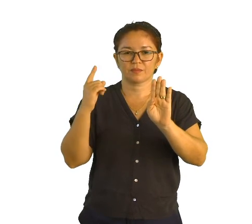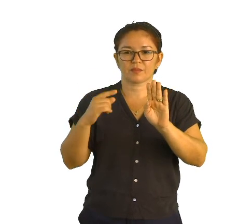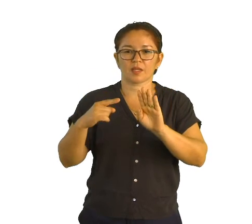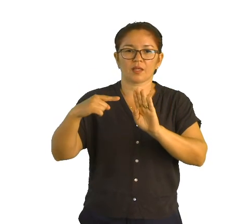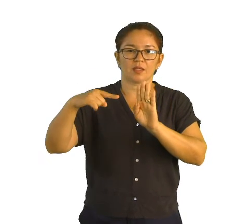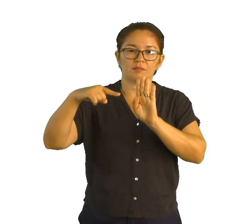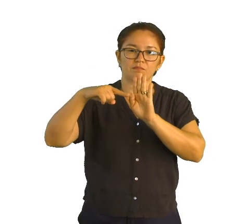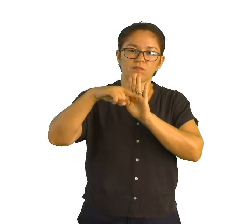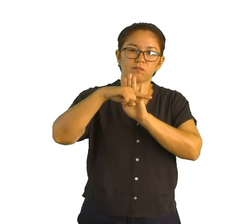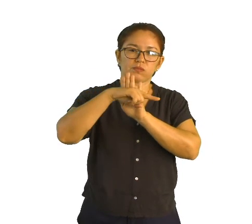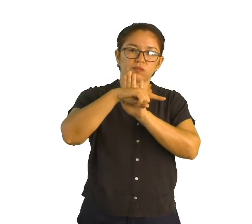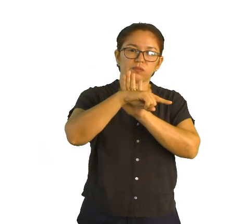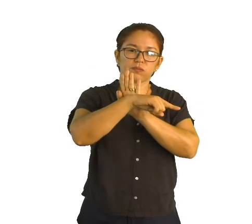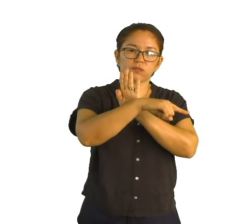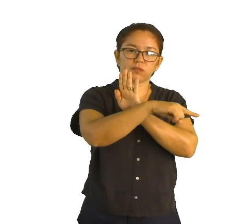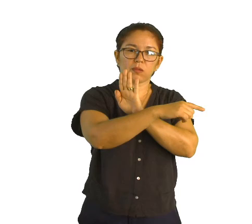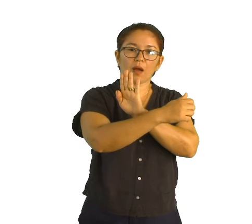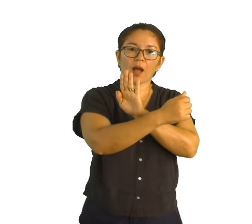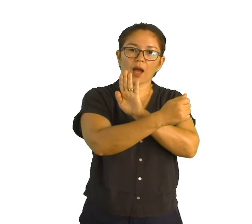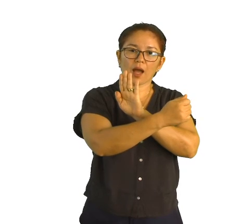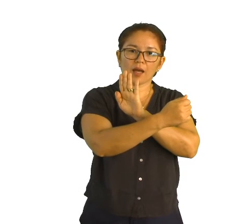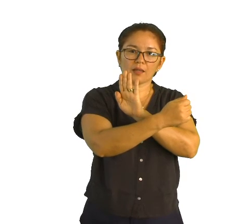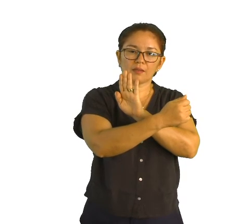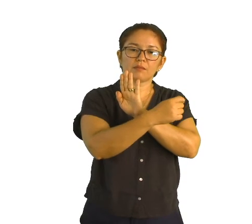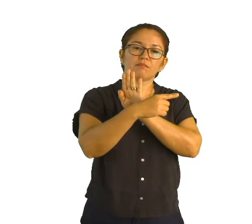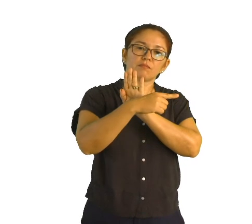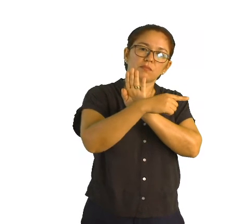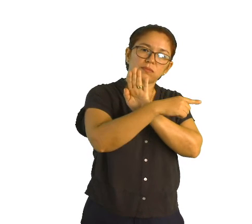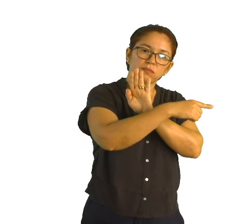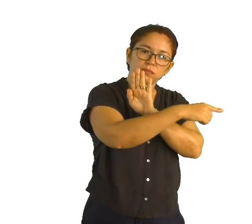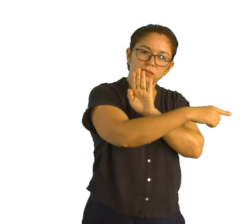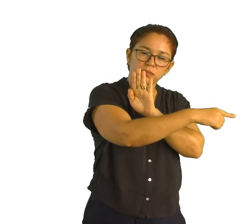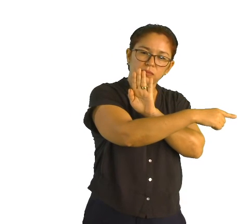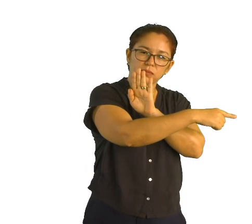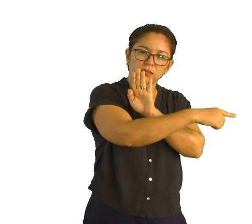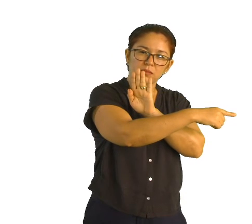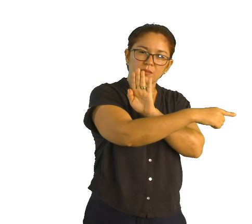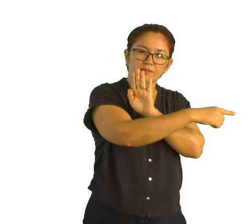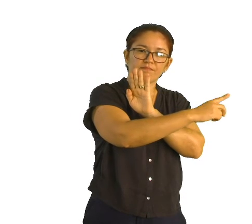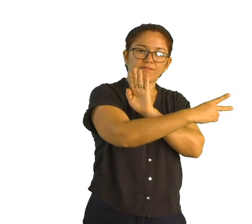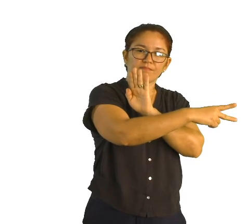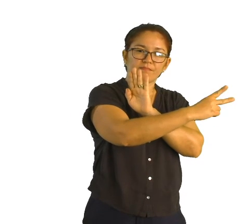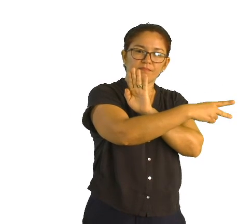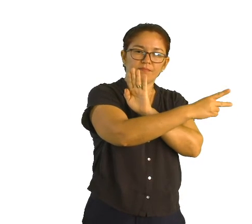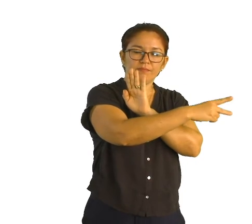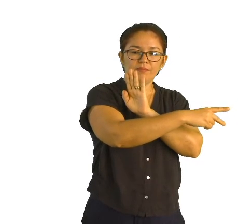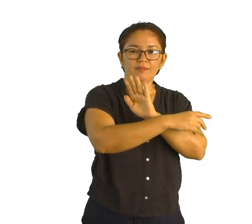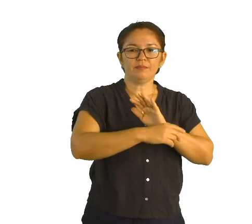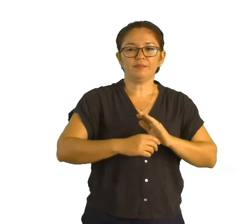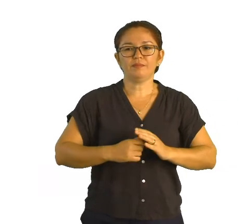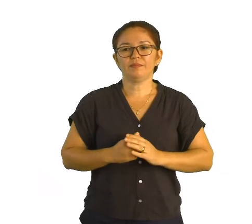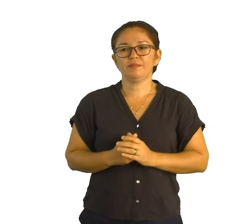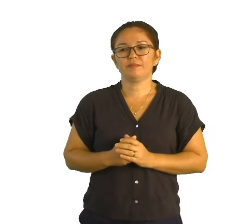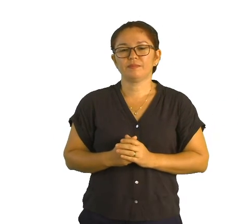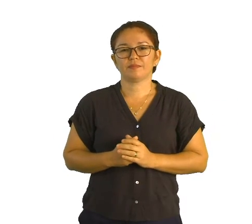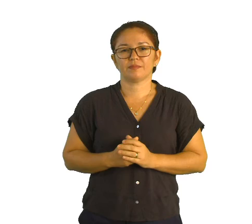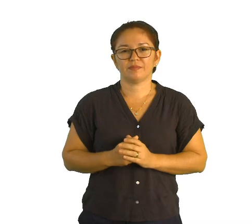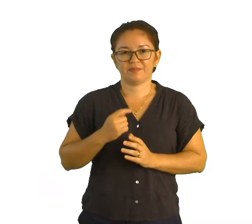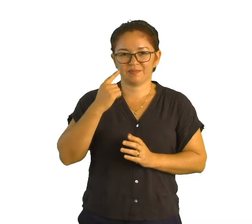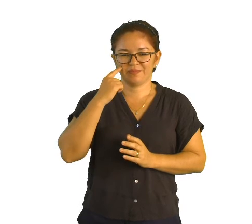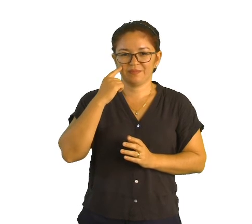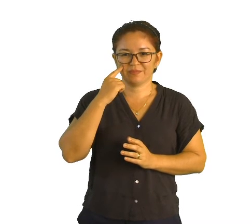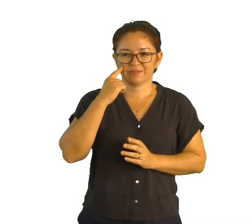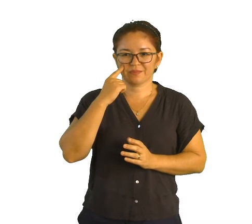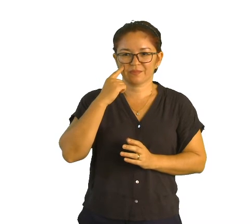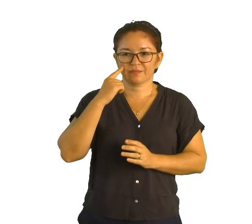caso, traçamos a semirreta com origem no ponto B e que passa pelo ponto A. Olha como